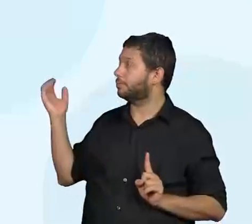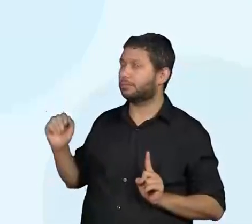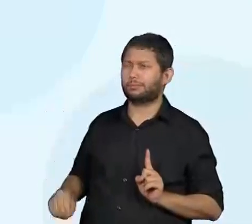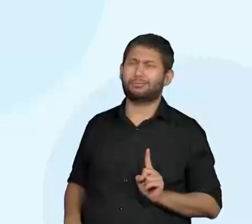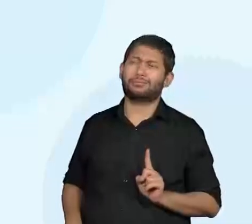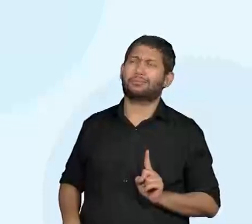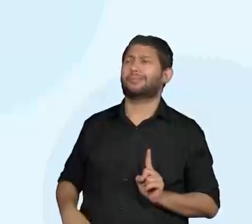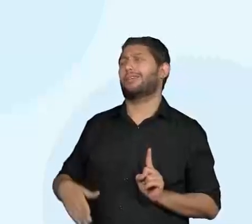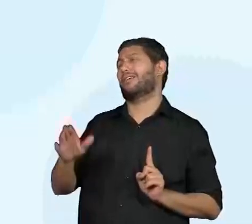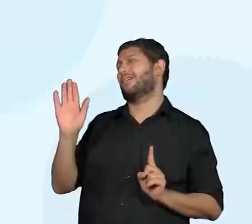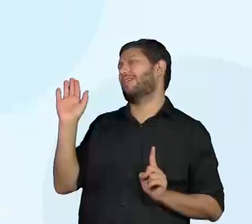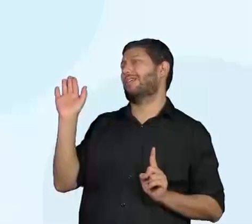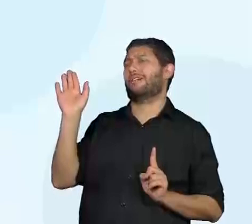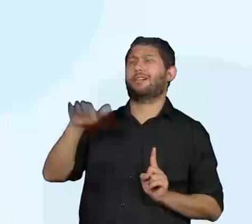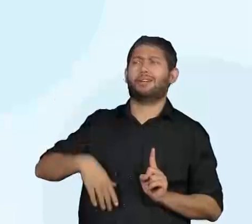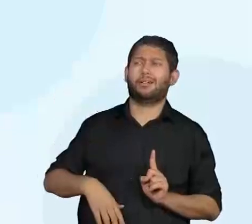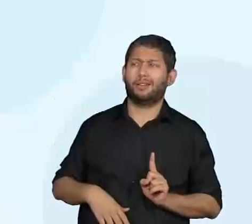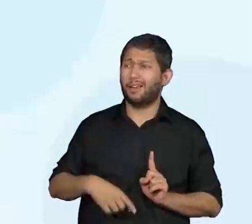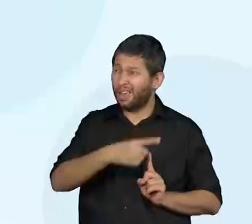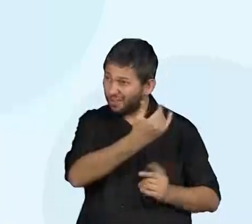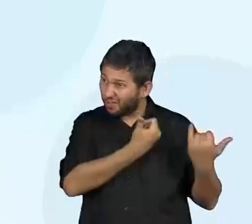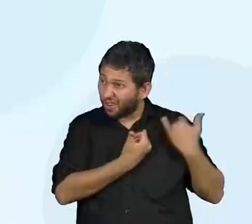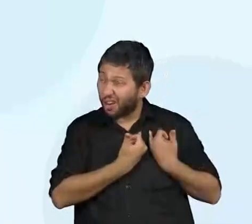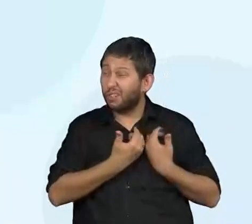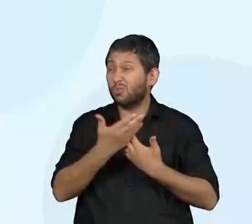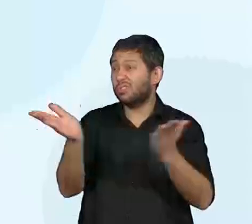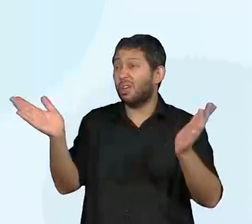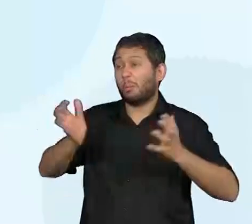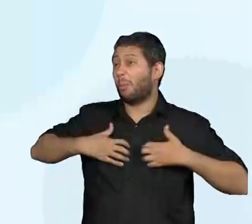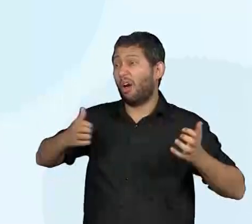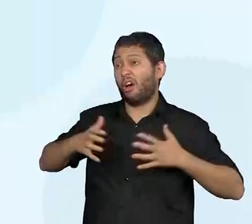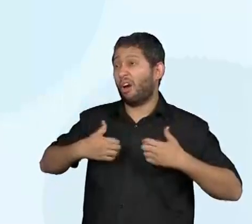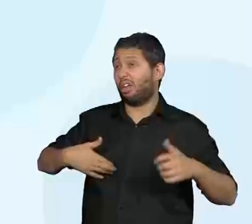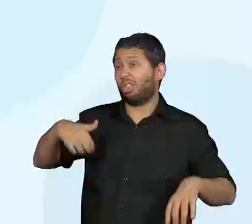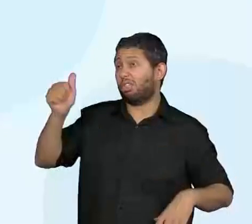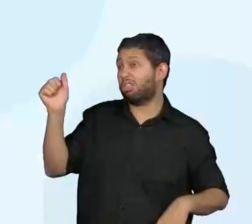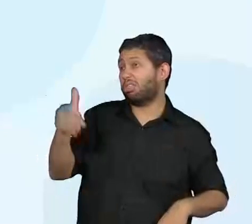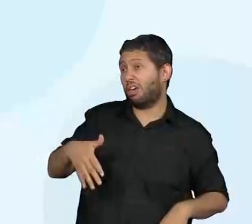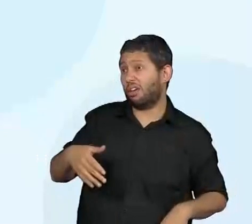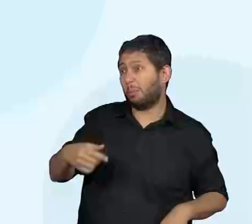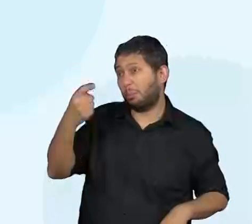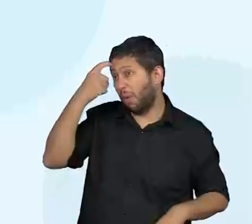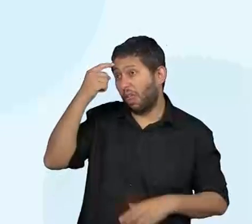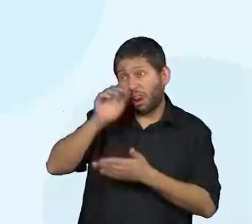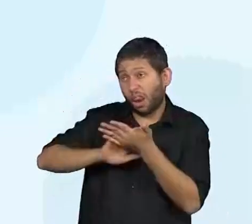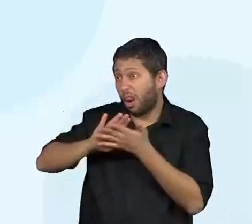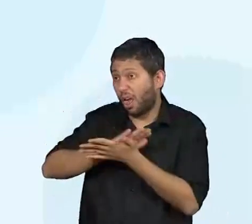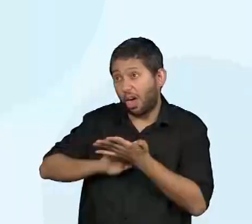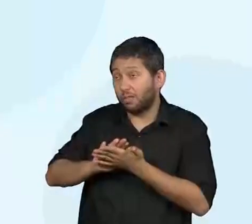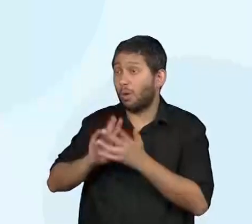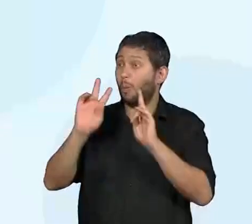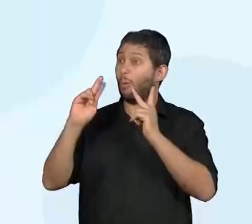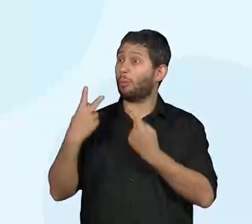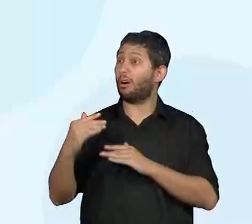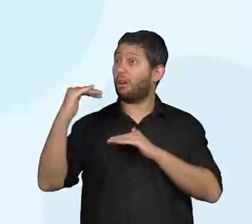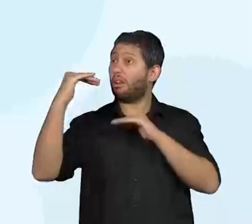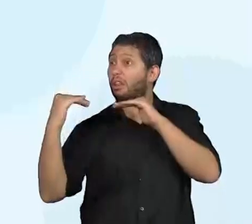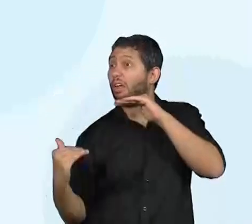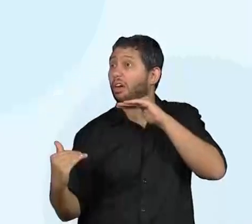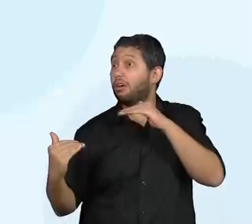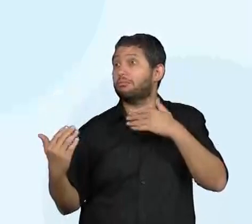Toda a vossa gente são macacos, portanto, irracionais. E, sendo